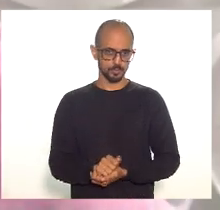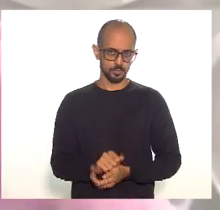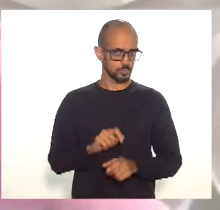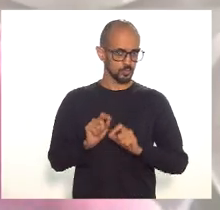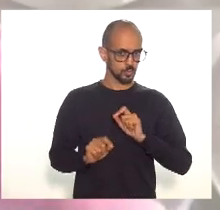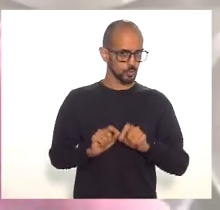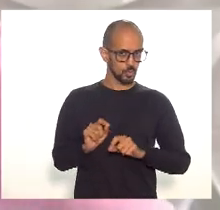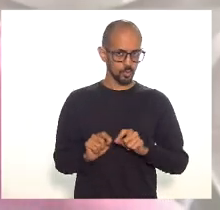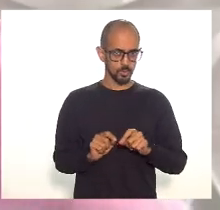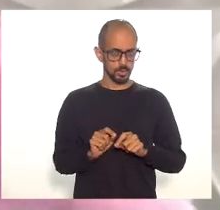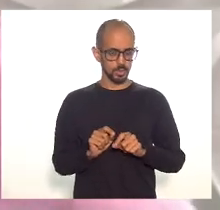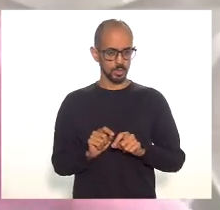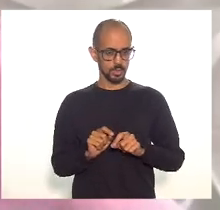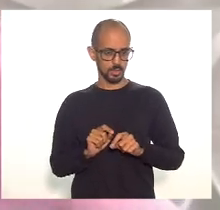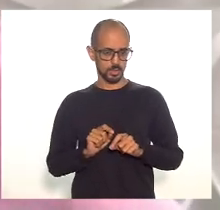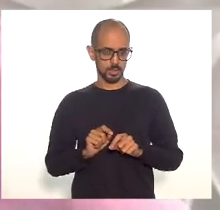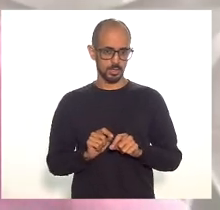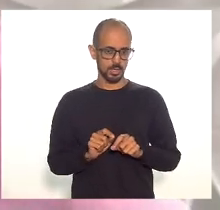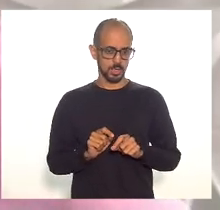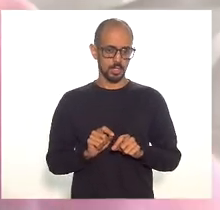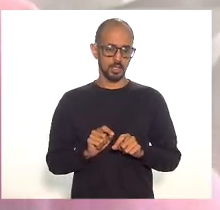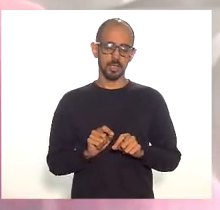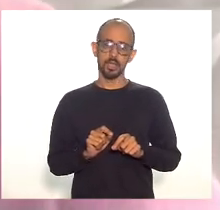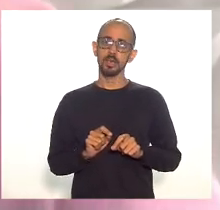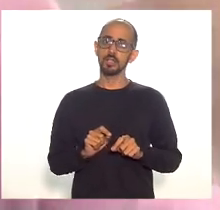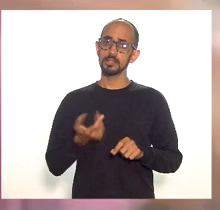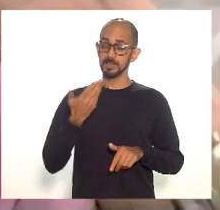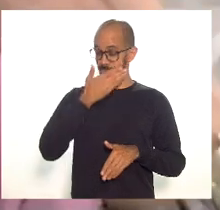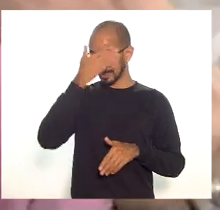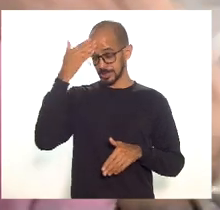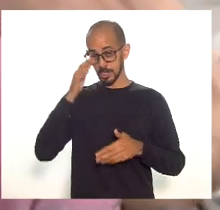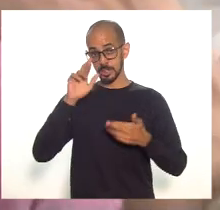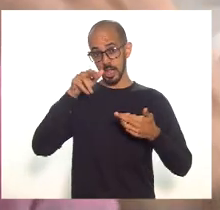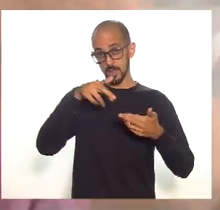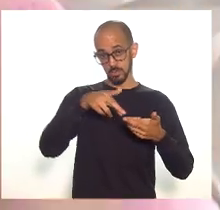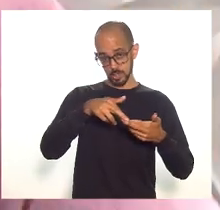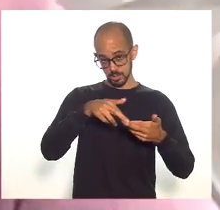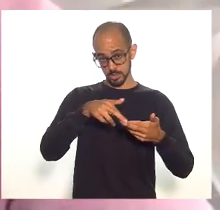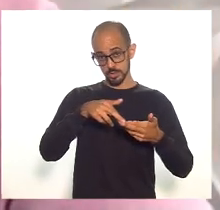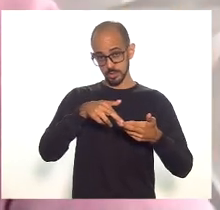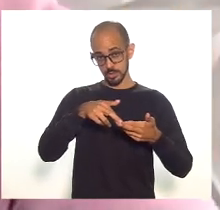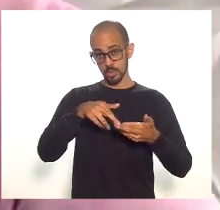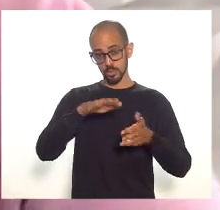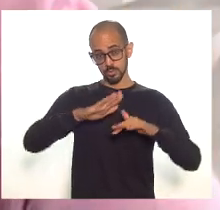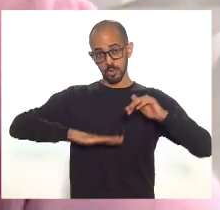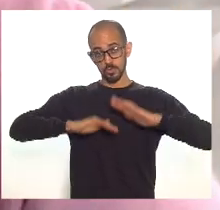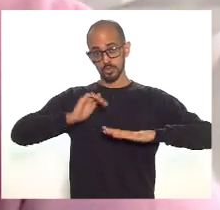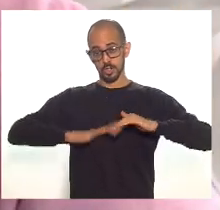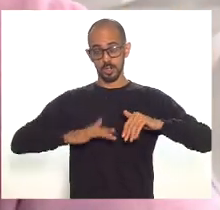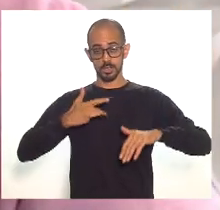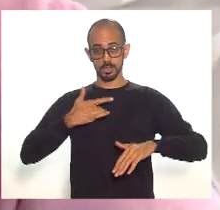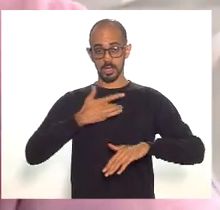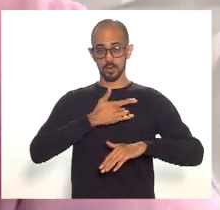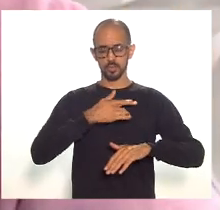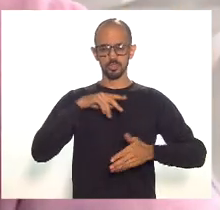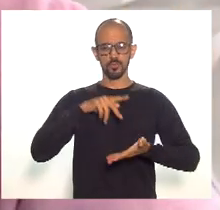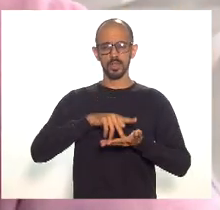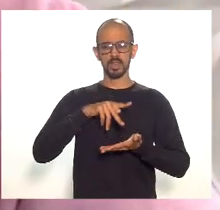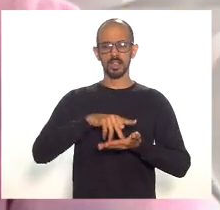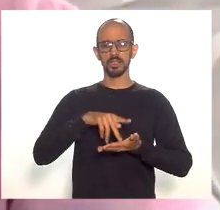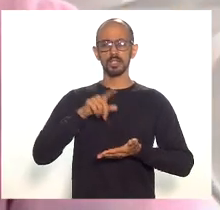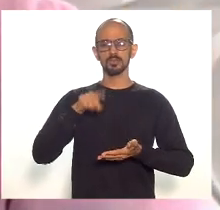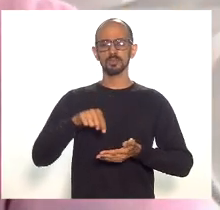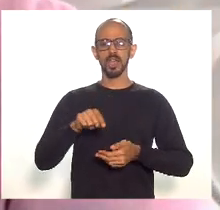deixar de fazer mais uma referência aos profissionais da área da saúde, que são os verdadeiros heróis